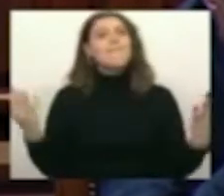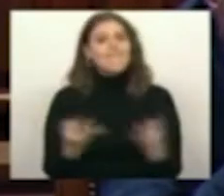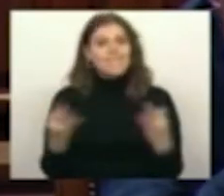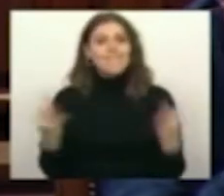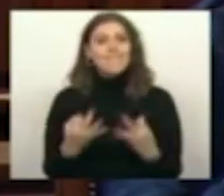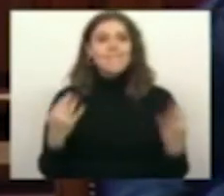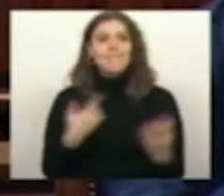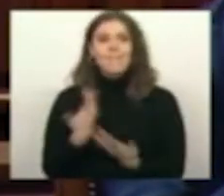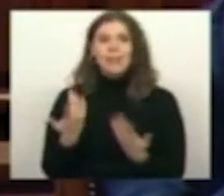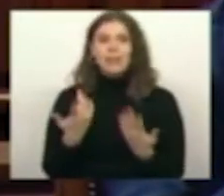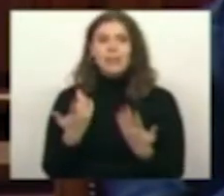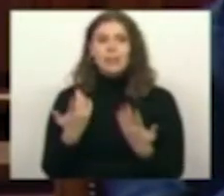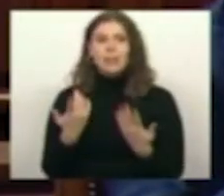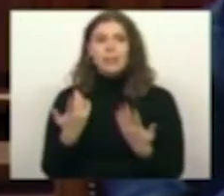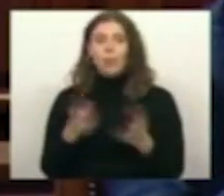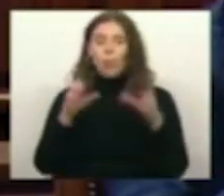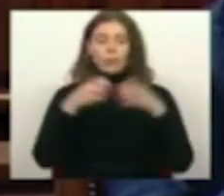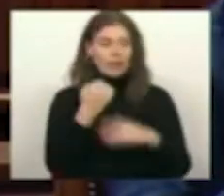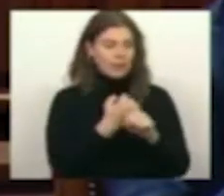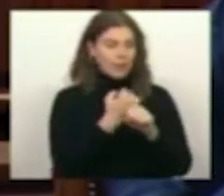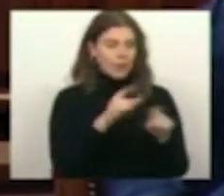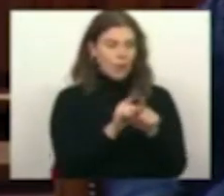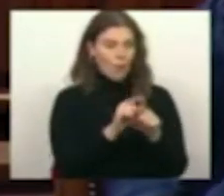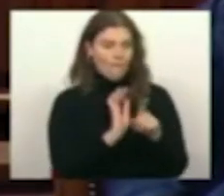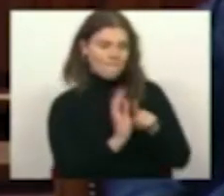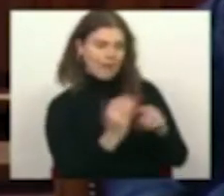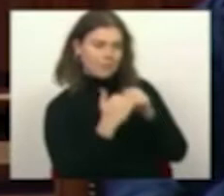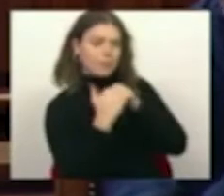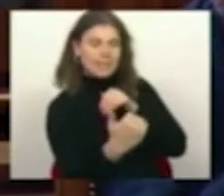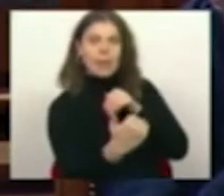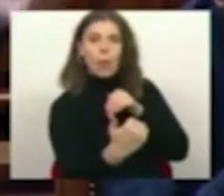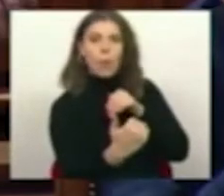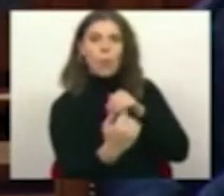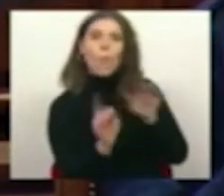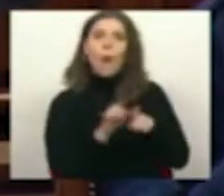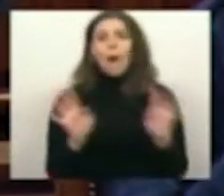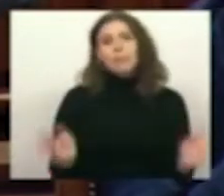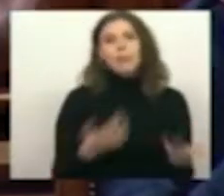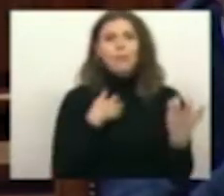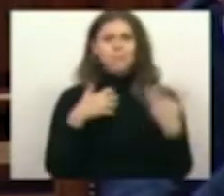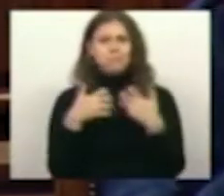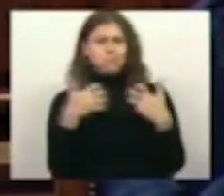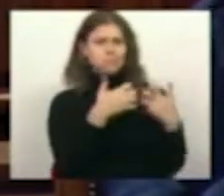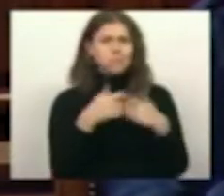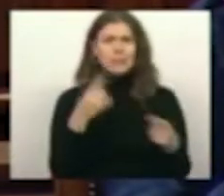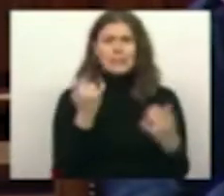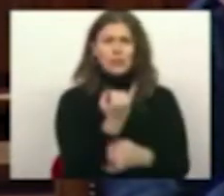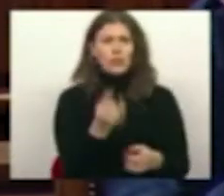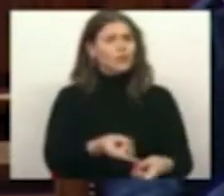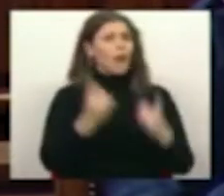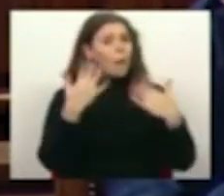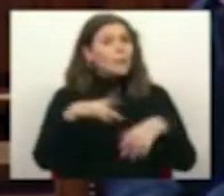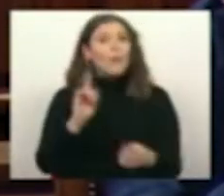que o Conselho haja não como um fator de divisão e de promoção de conflitos institucionais, mas, pelo